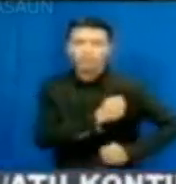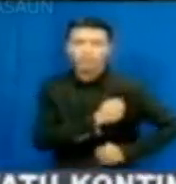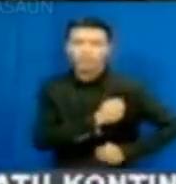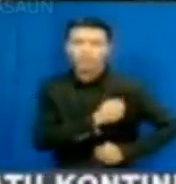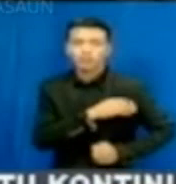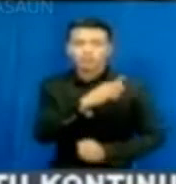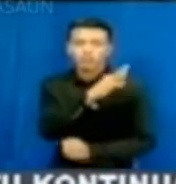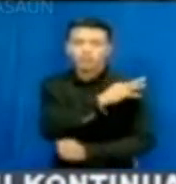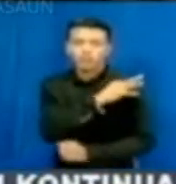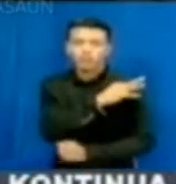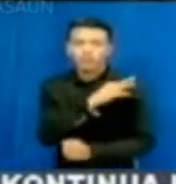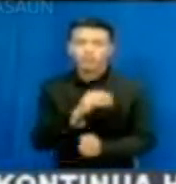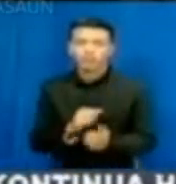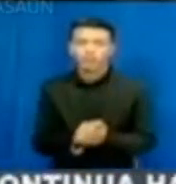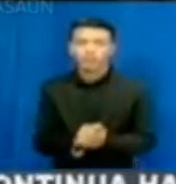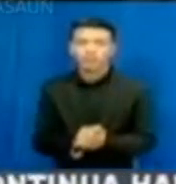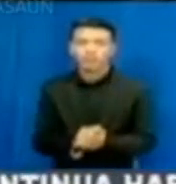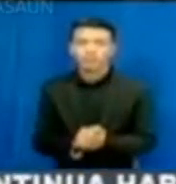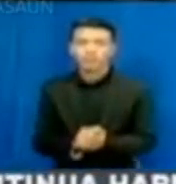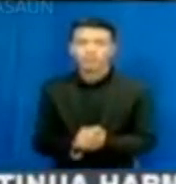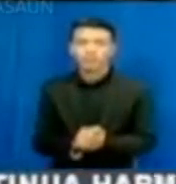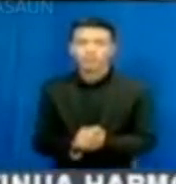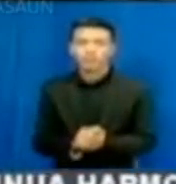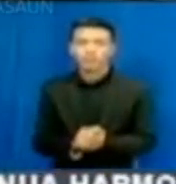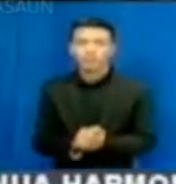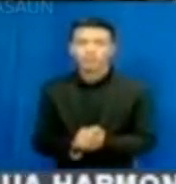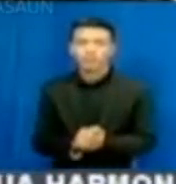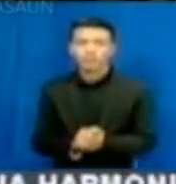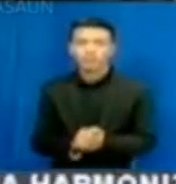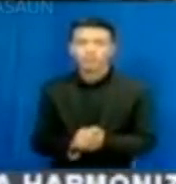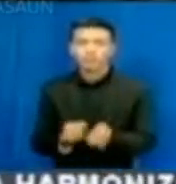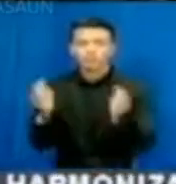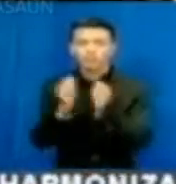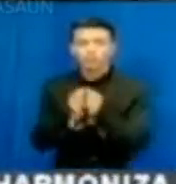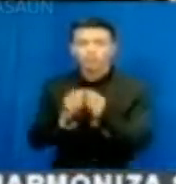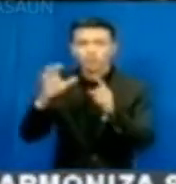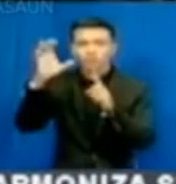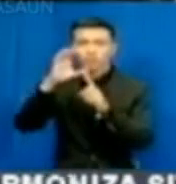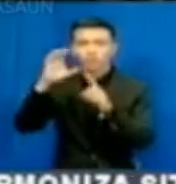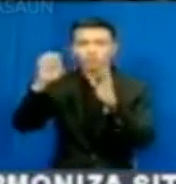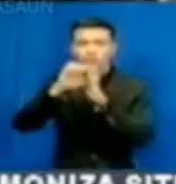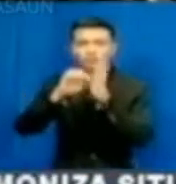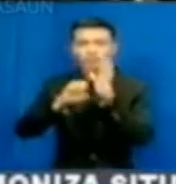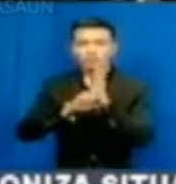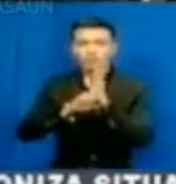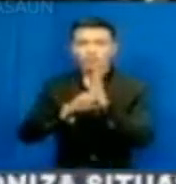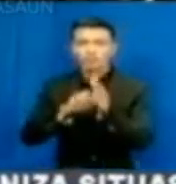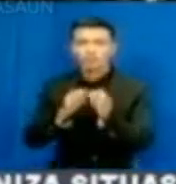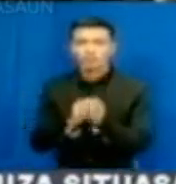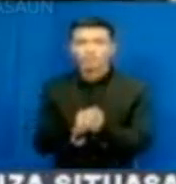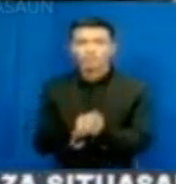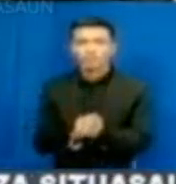Tenente General Falur Ratelai. O chefe Estado-Maior FFDTL, Tenente General Falur